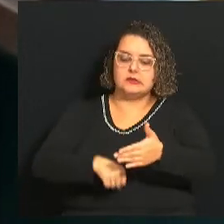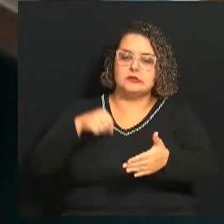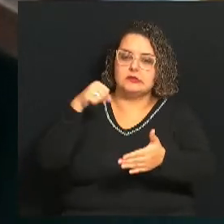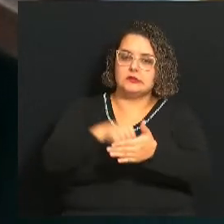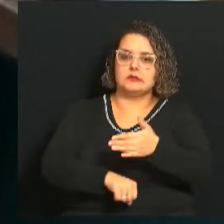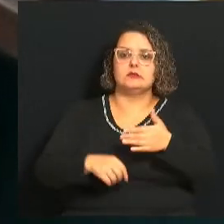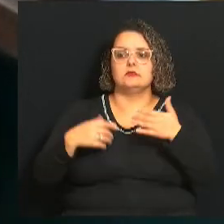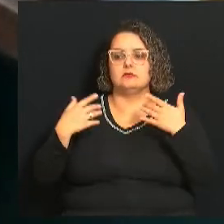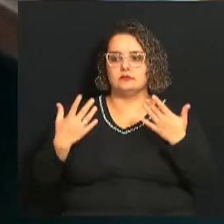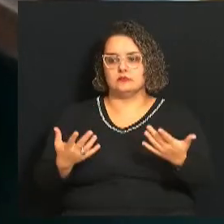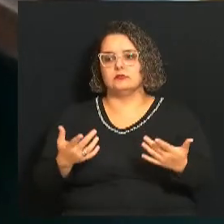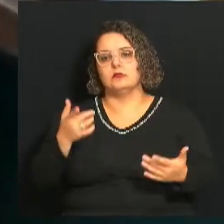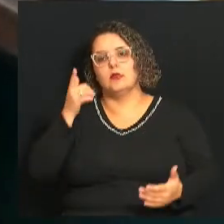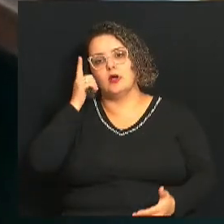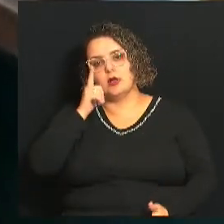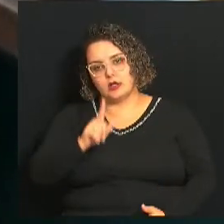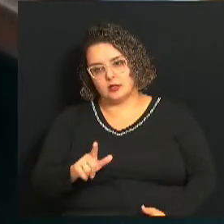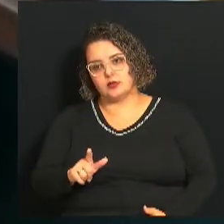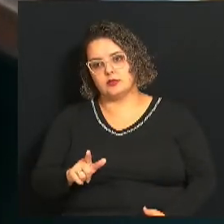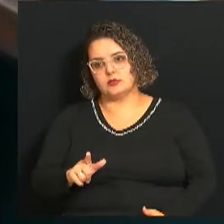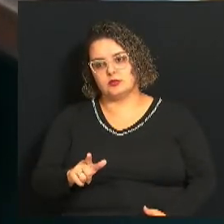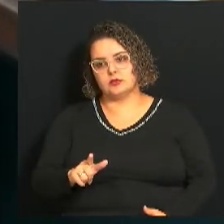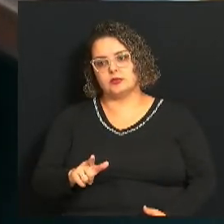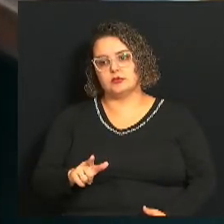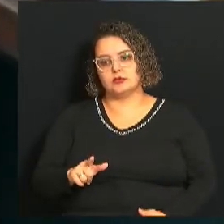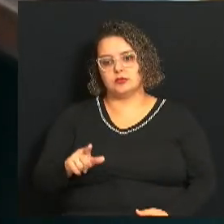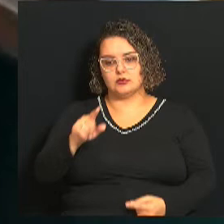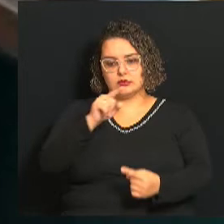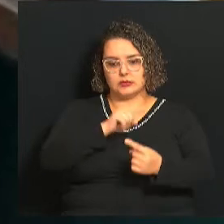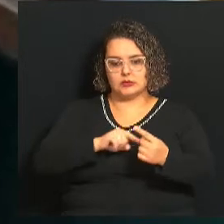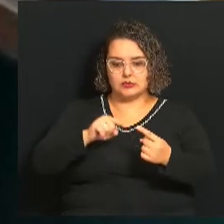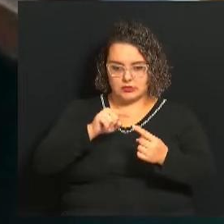para alcançarmos esses objetivos.